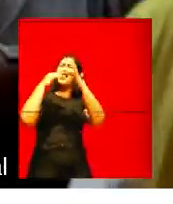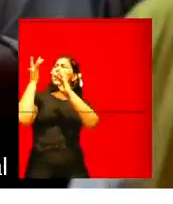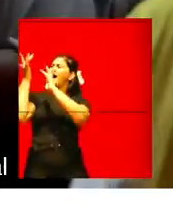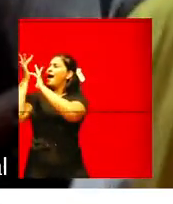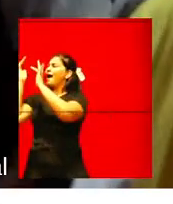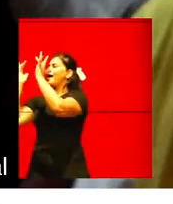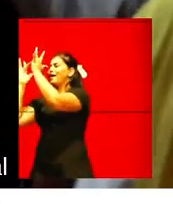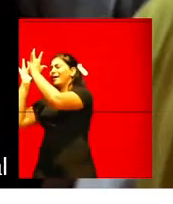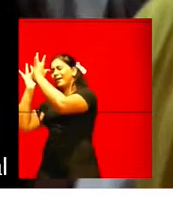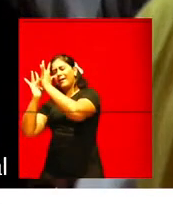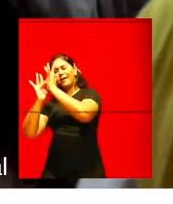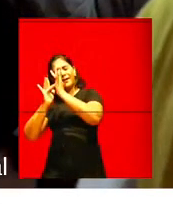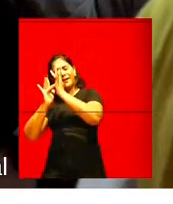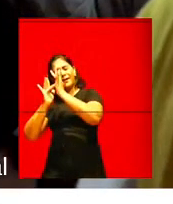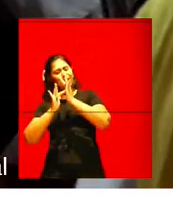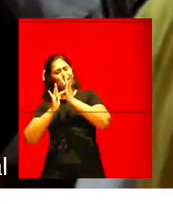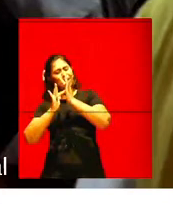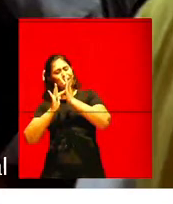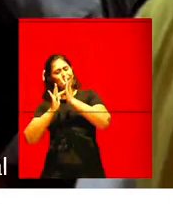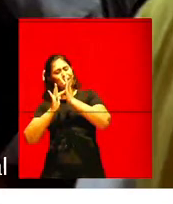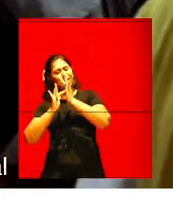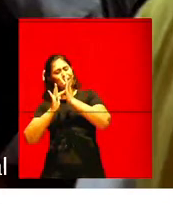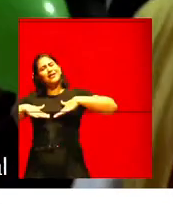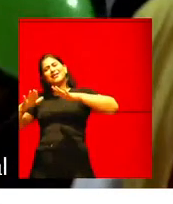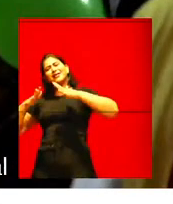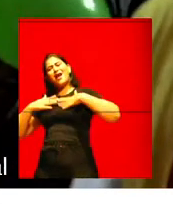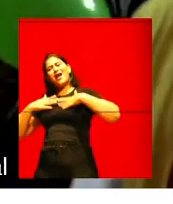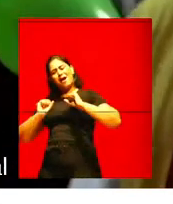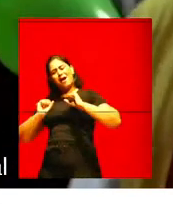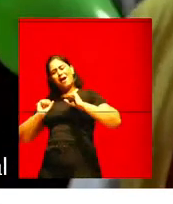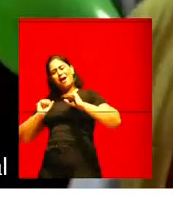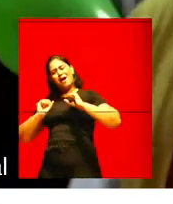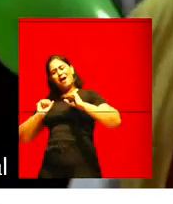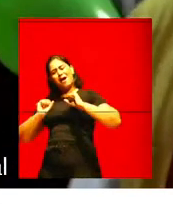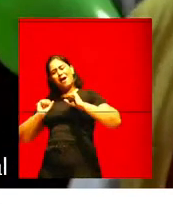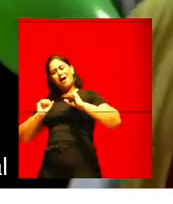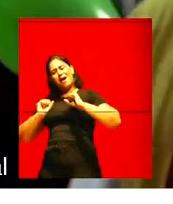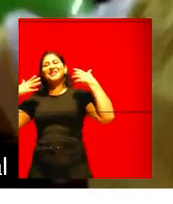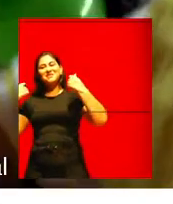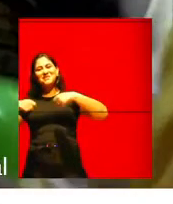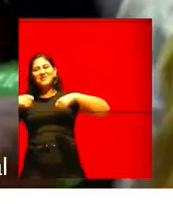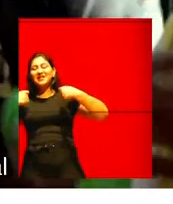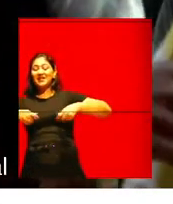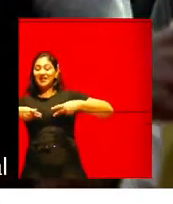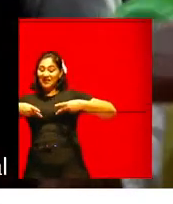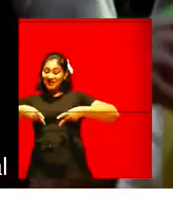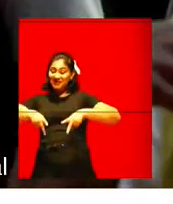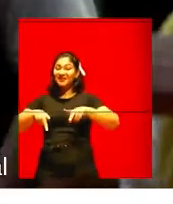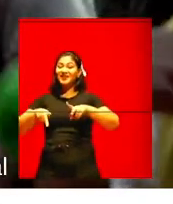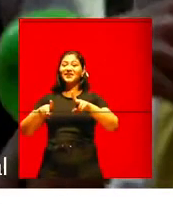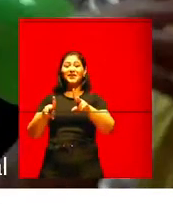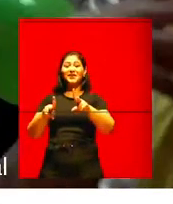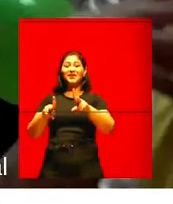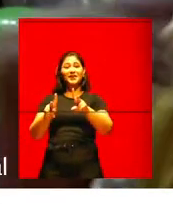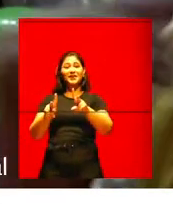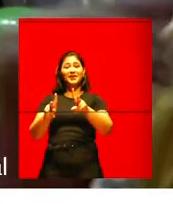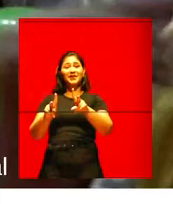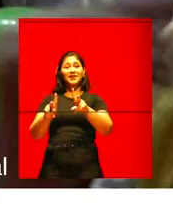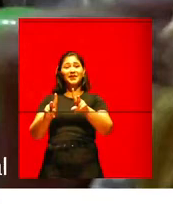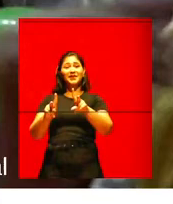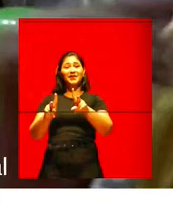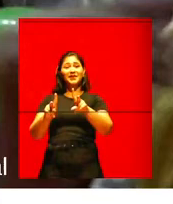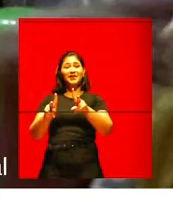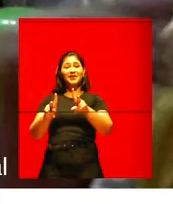Soco na frente. Um, dois. Um, dois. Um, dois.